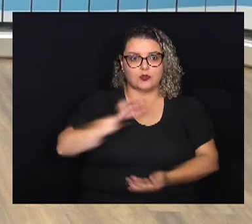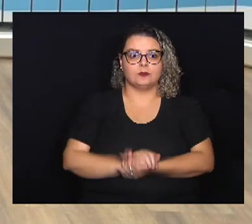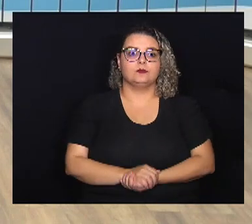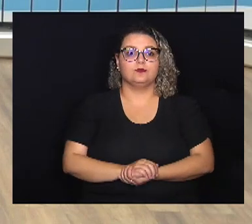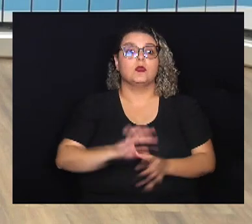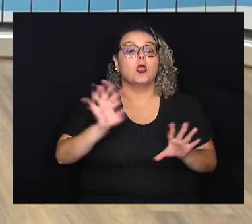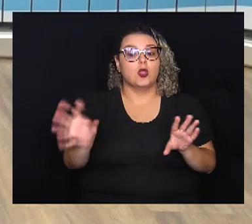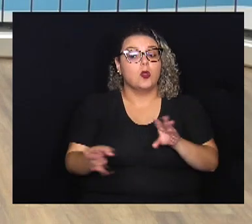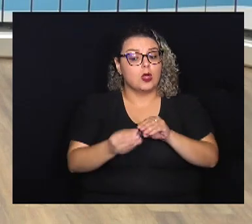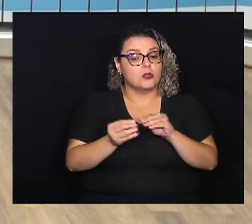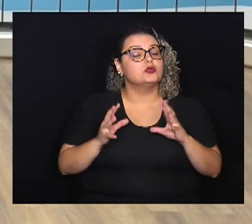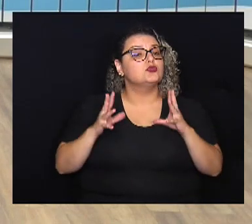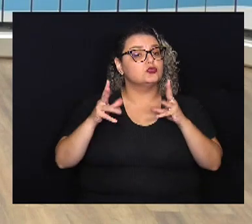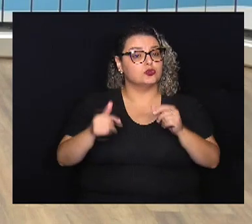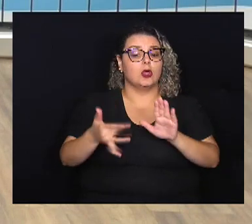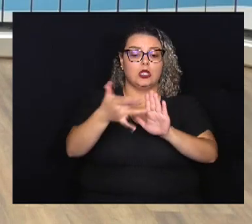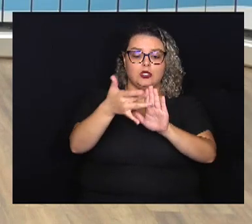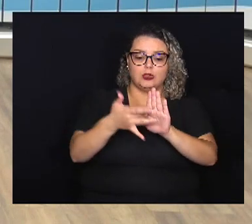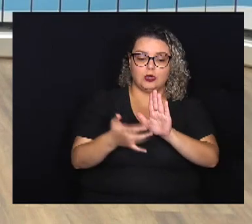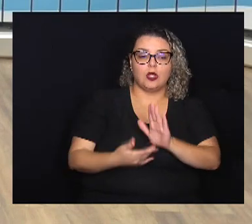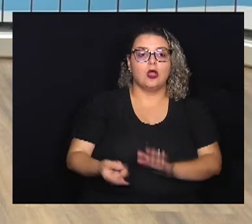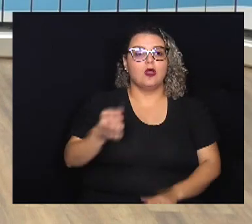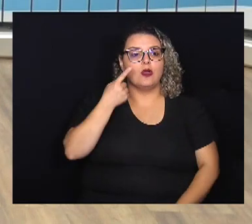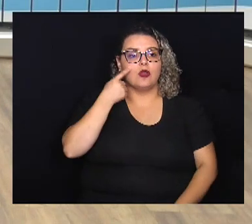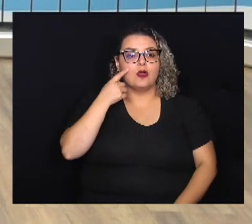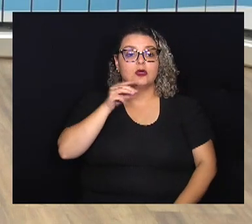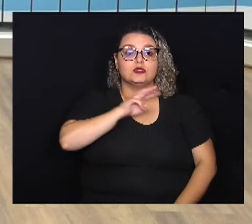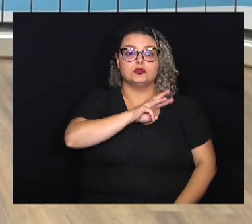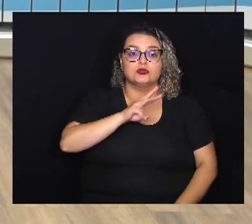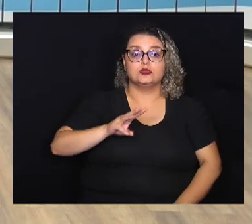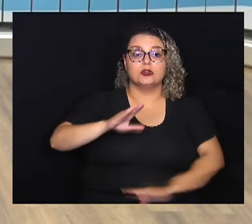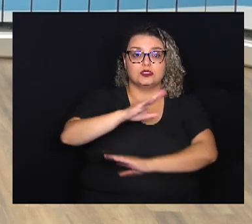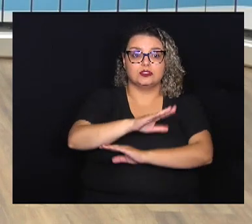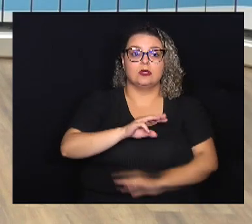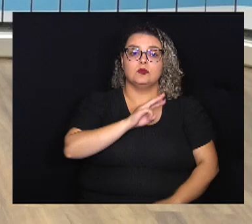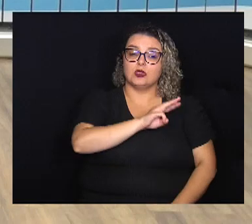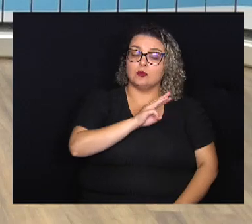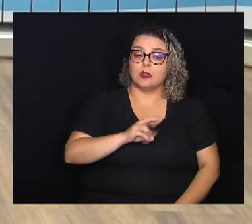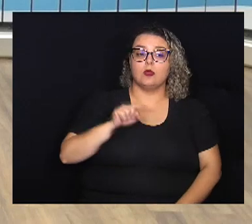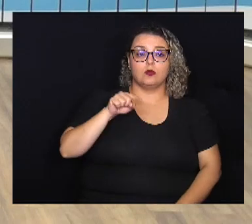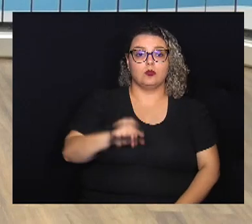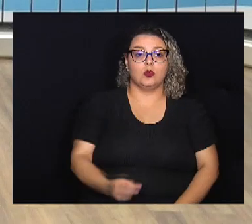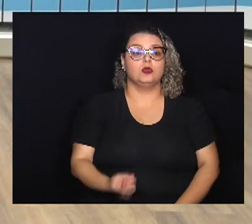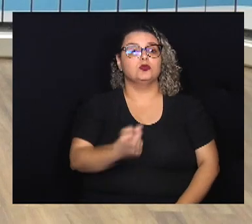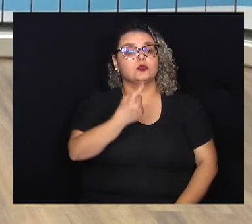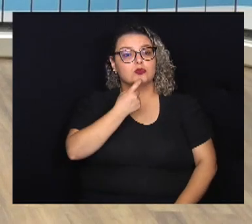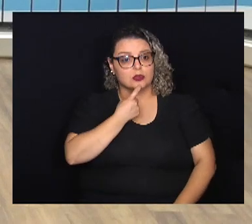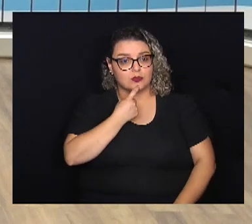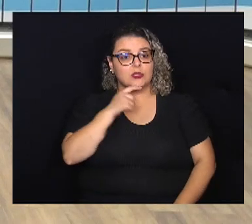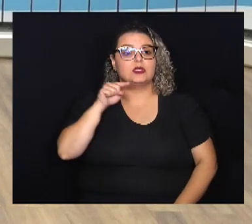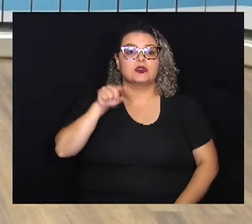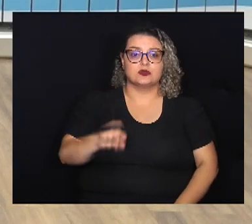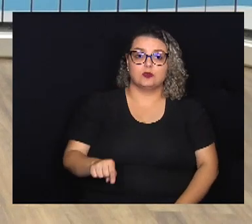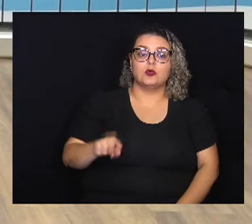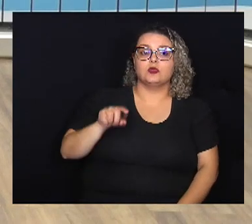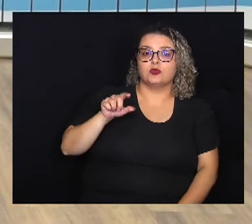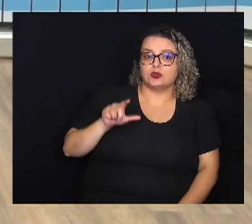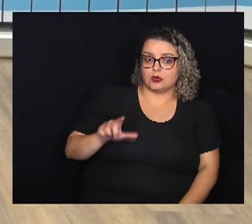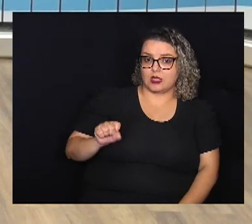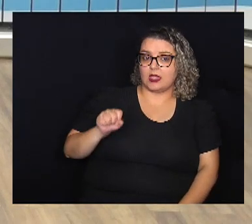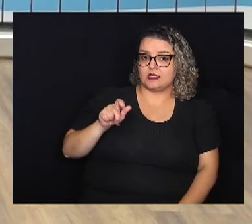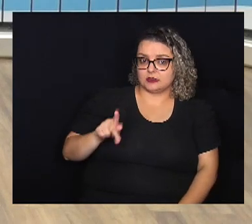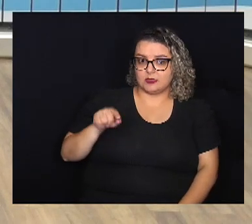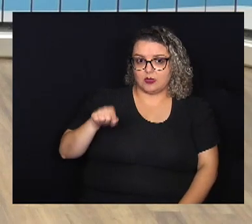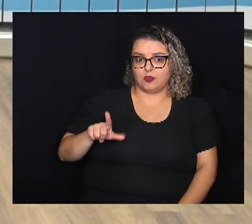o resultado completo da pauta você confere lá no site da Câmara Municipal www.campinas.sp